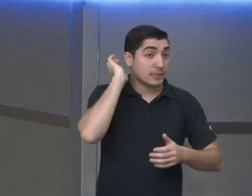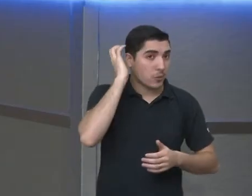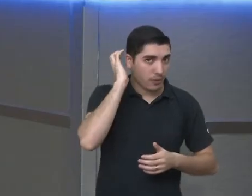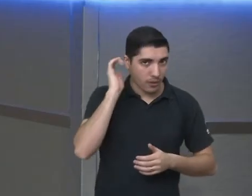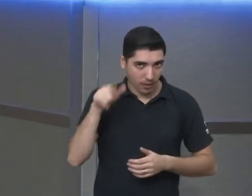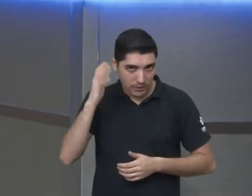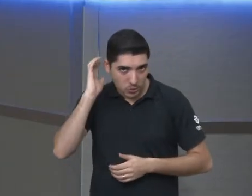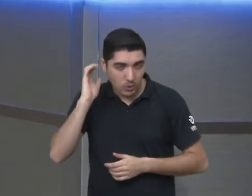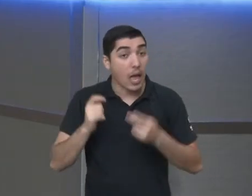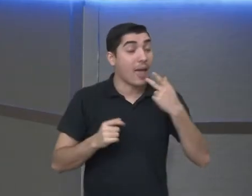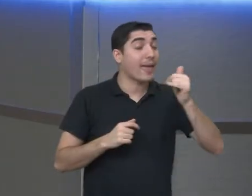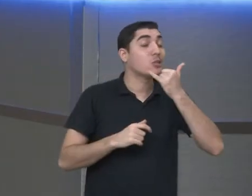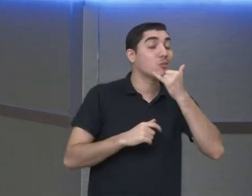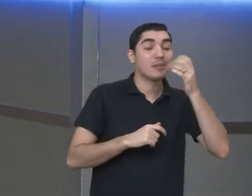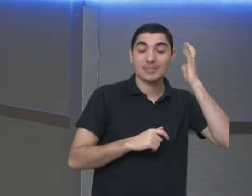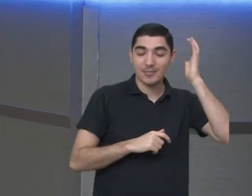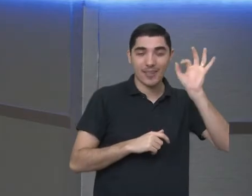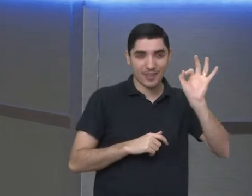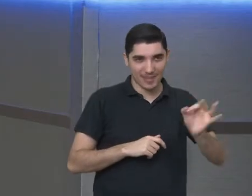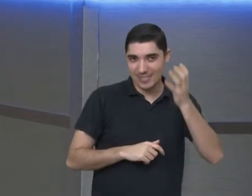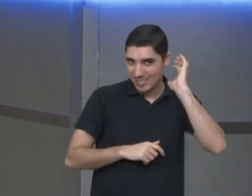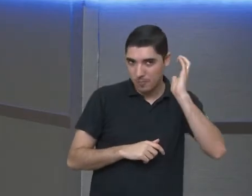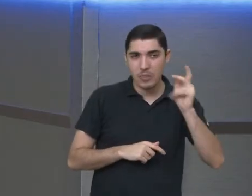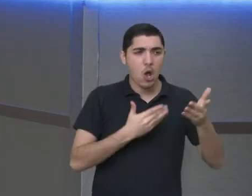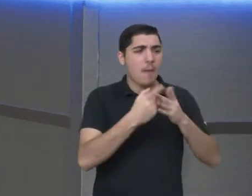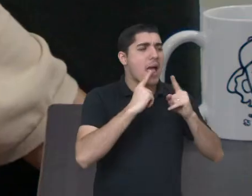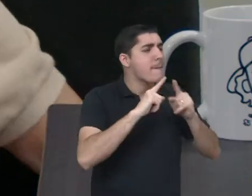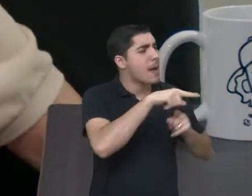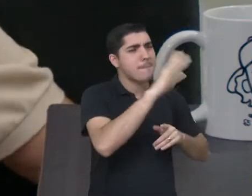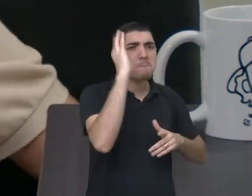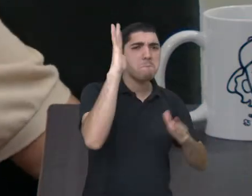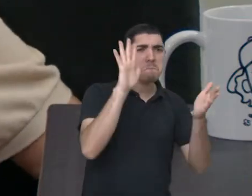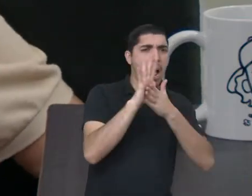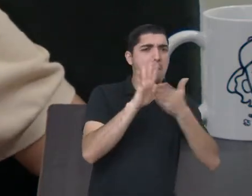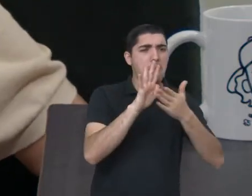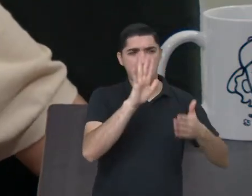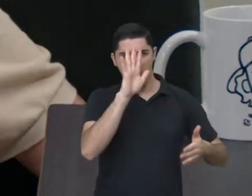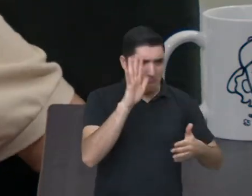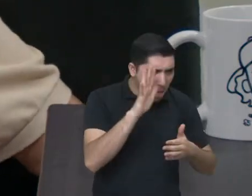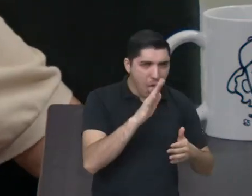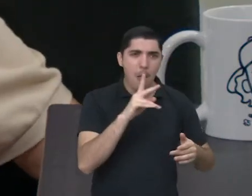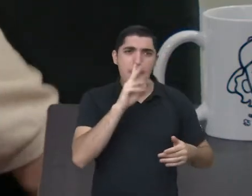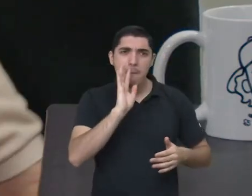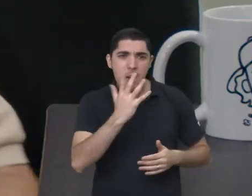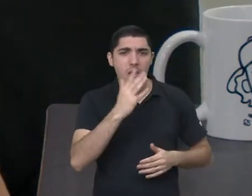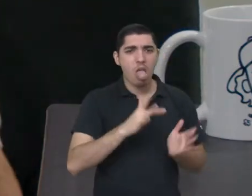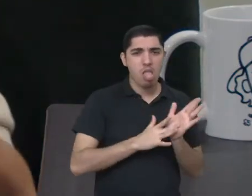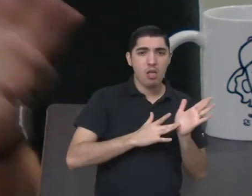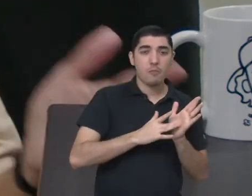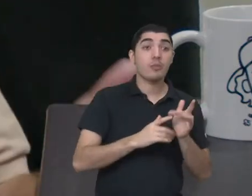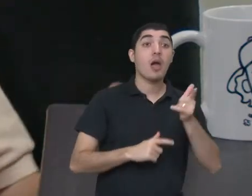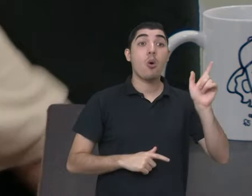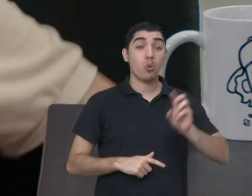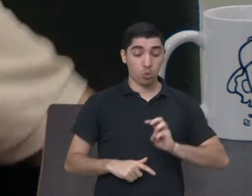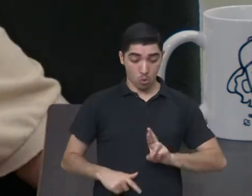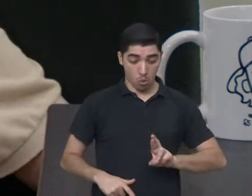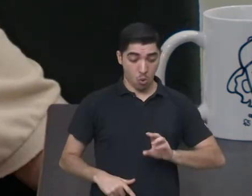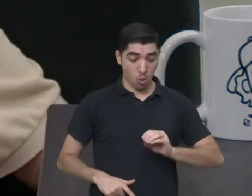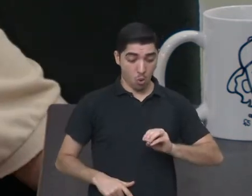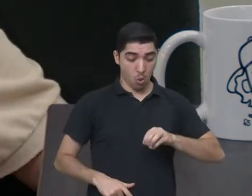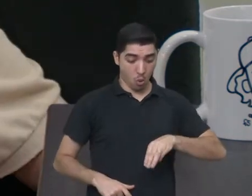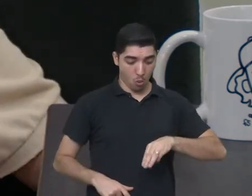campo. A polícia me levou num camburão para fora lá, tal, marcamos um local para o Cláudio Brasil e me pegar